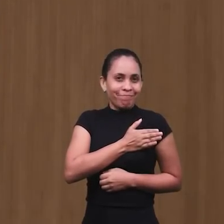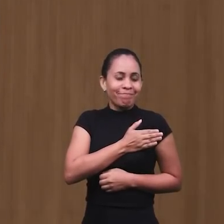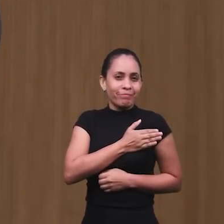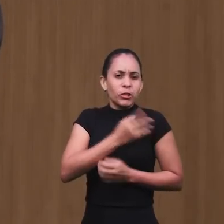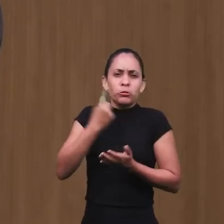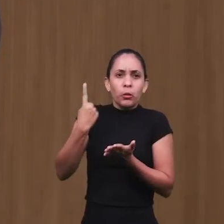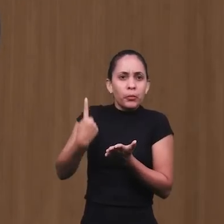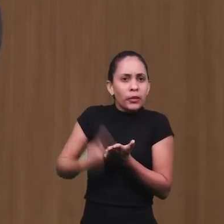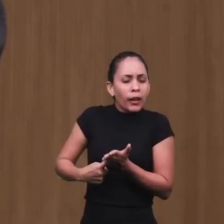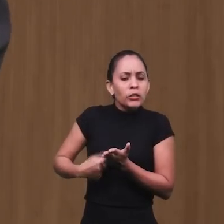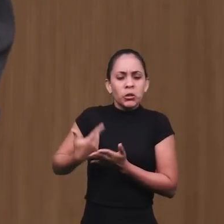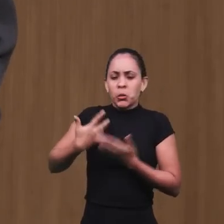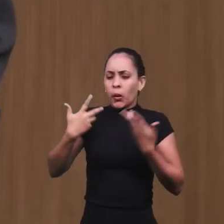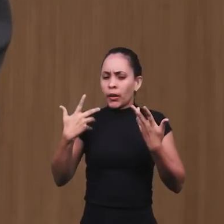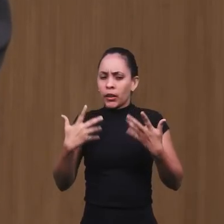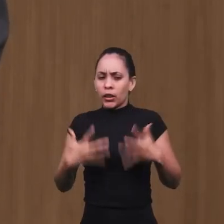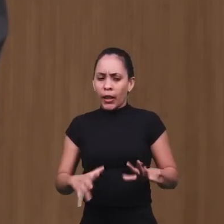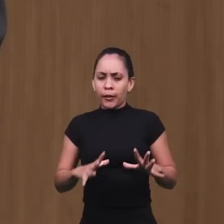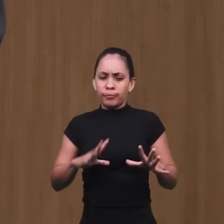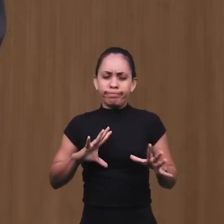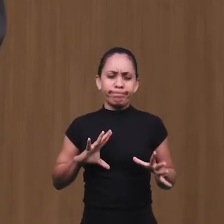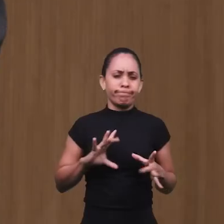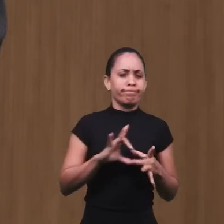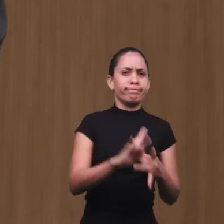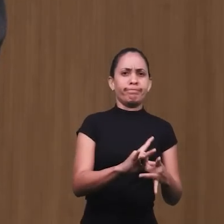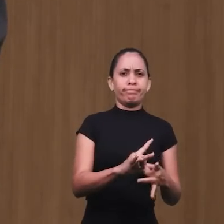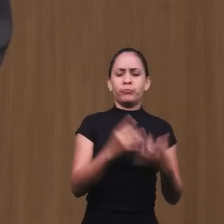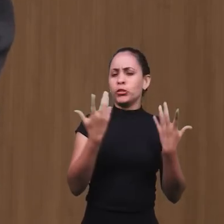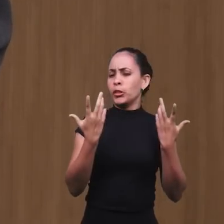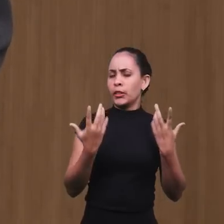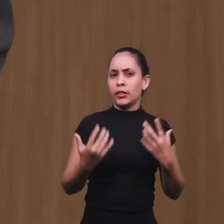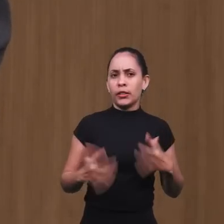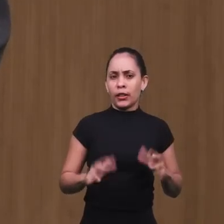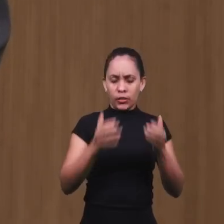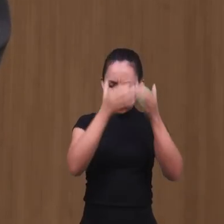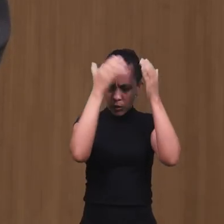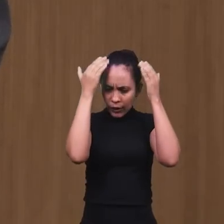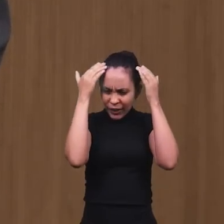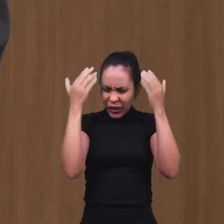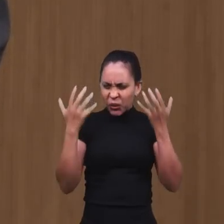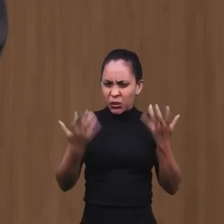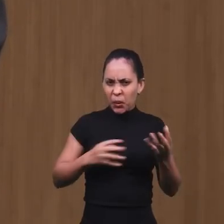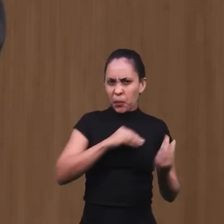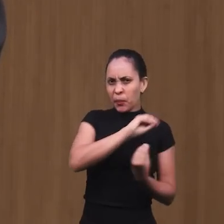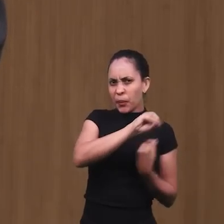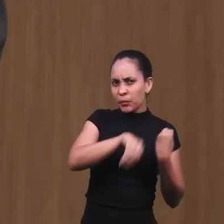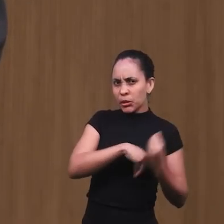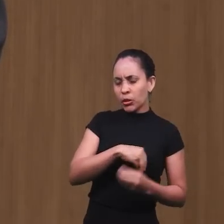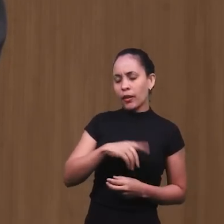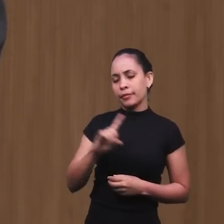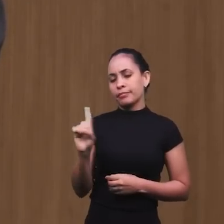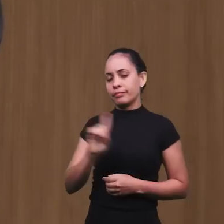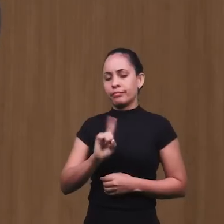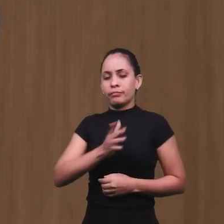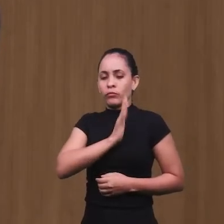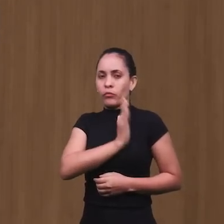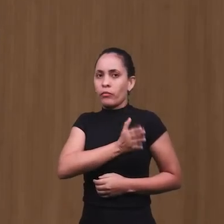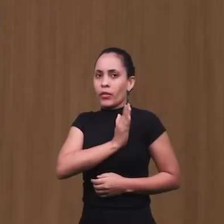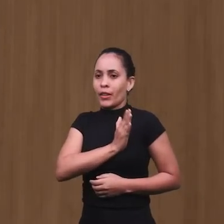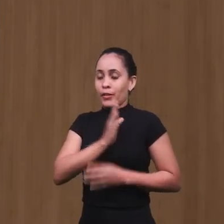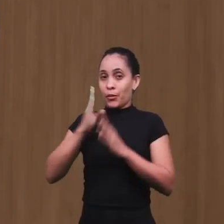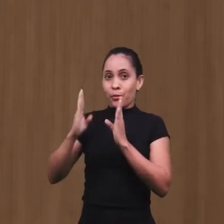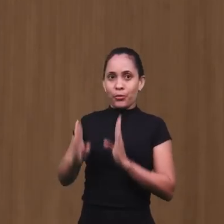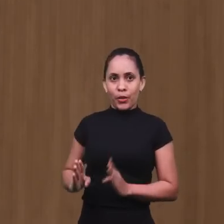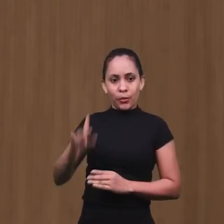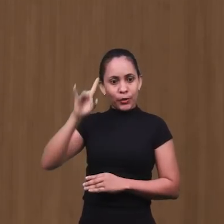coração, né? Não se contaminar com as iguarias do rei, E dentro daquilo que já estava dentro do seu